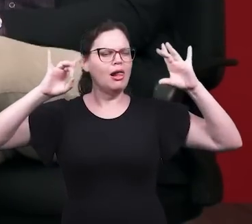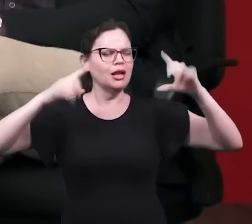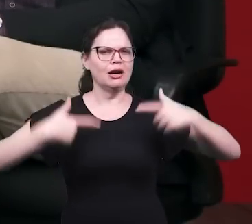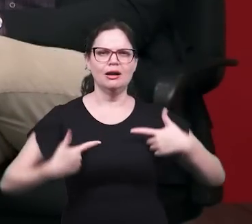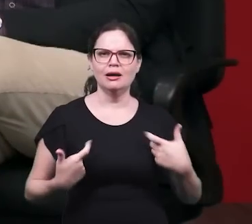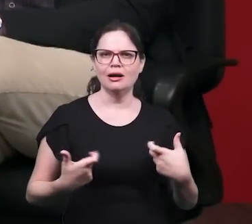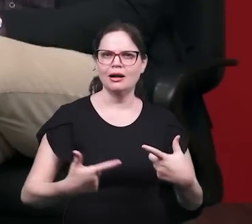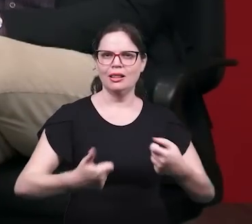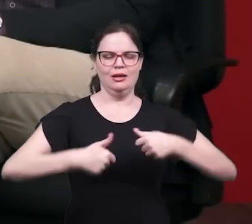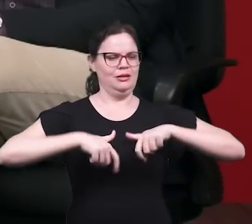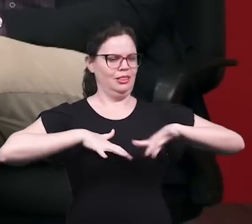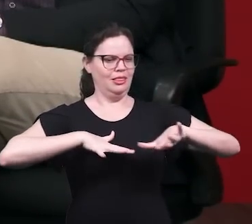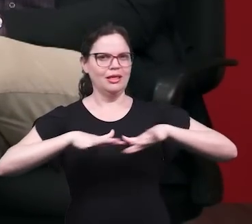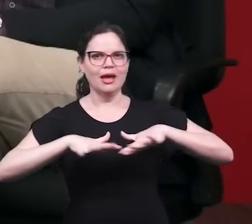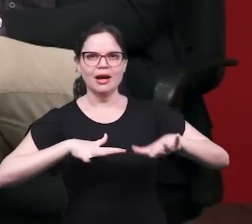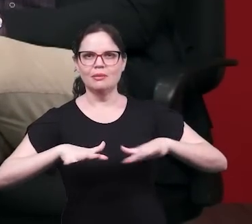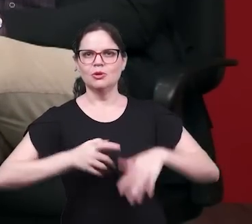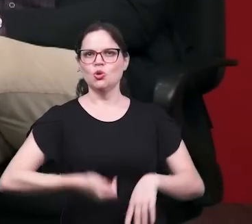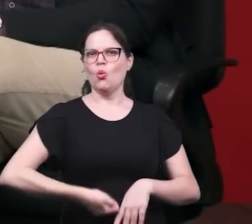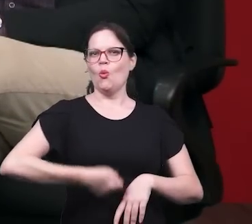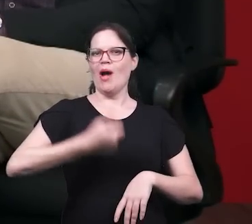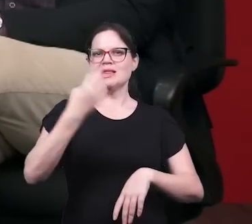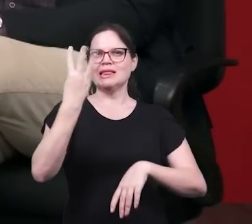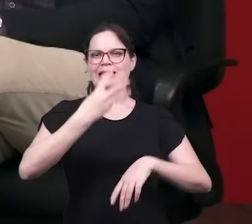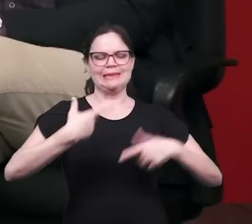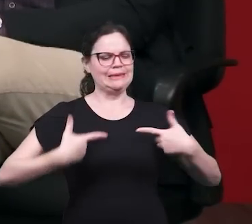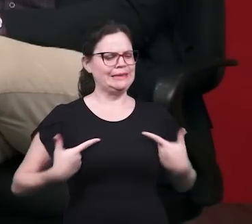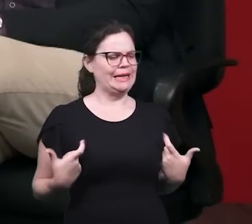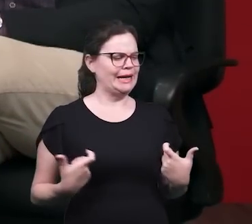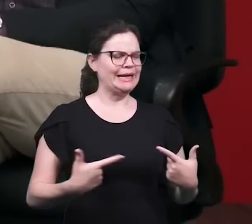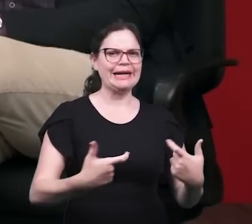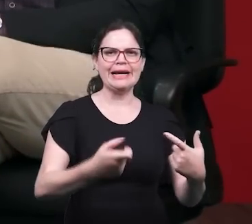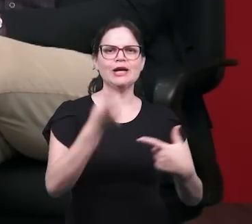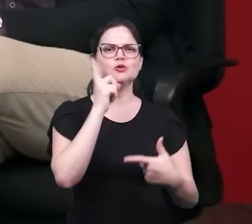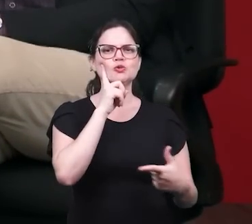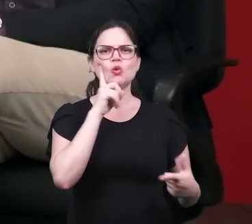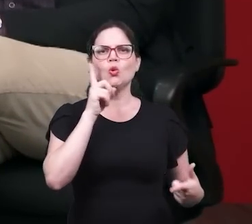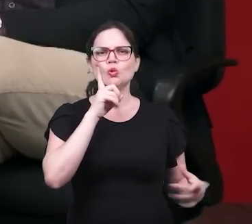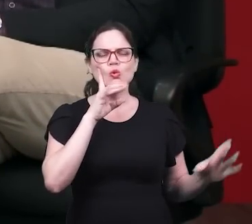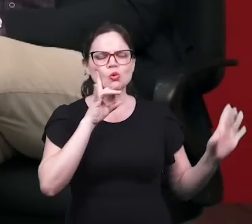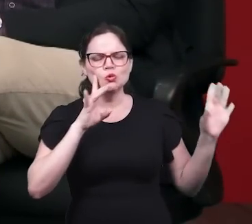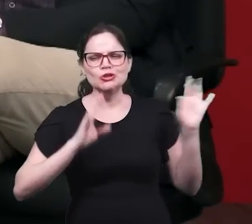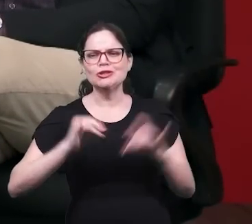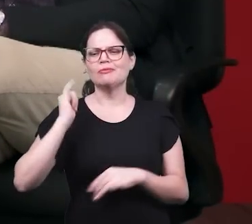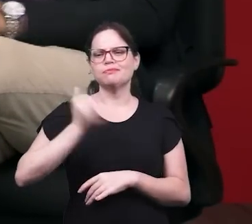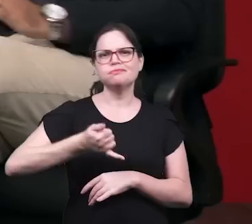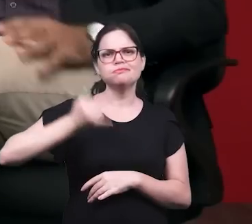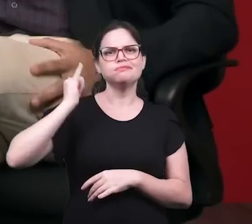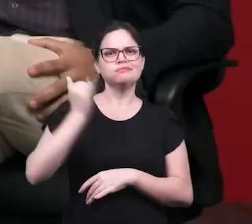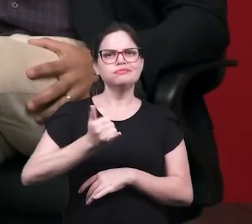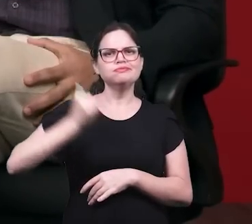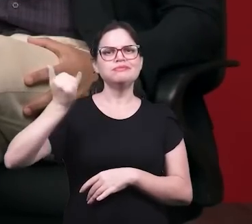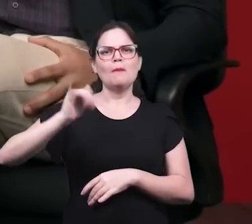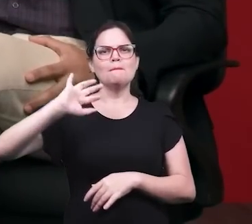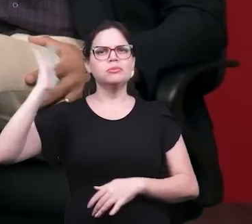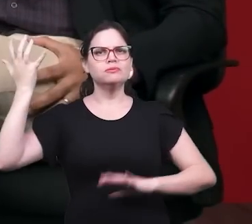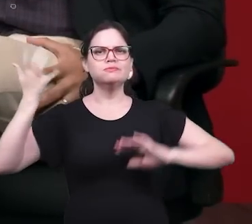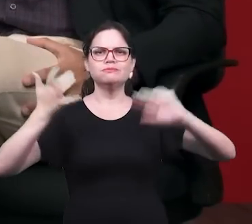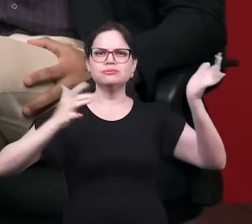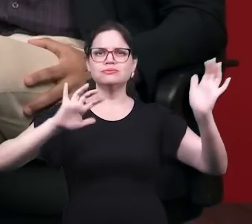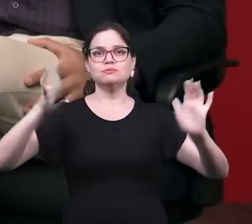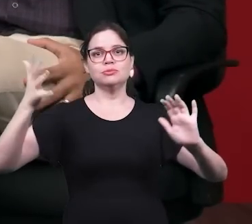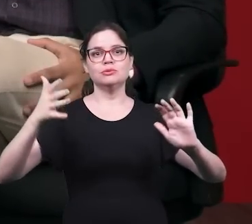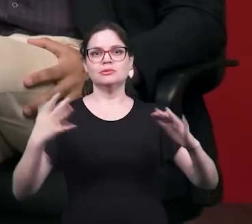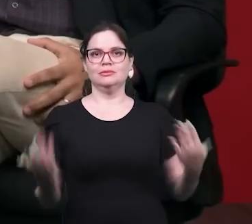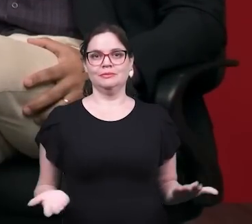tempos, e aí está para estourar mais uma terceira guerra, todo dia se fala nisso. Então, as coisas